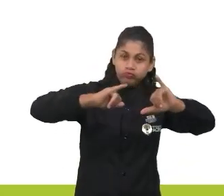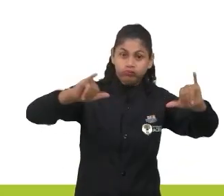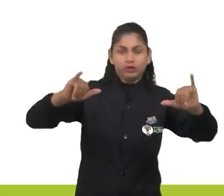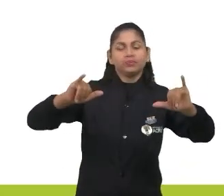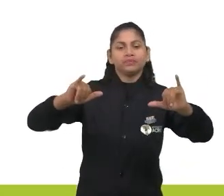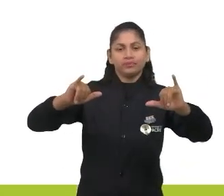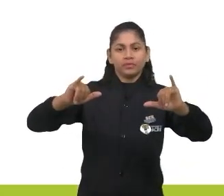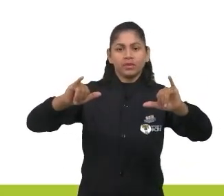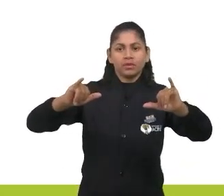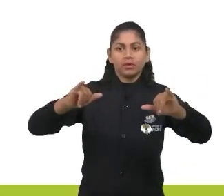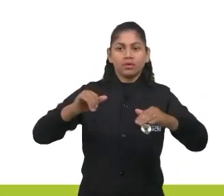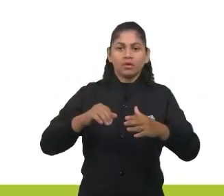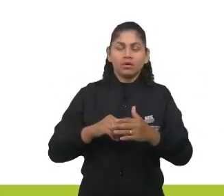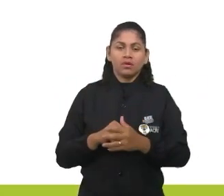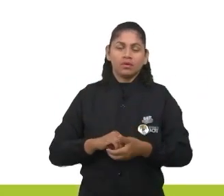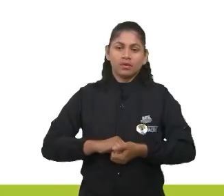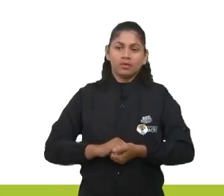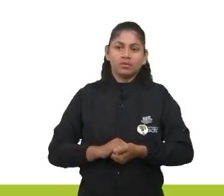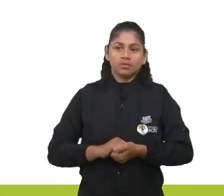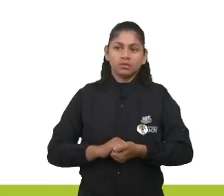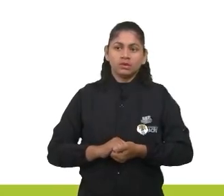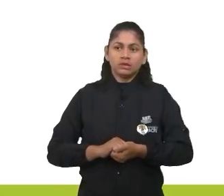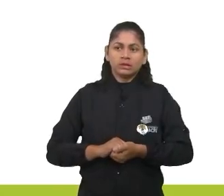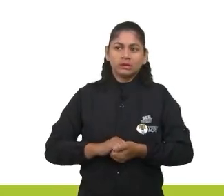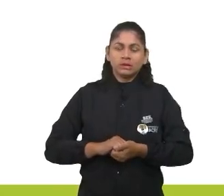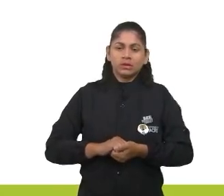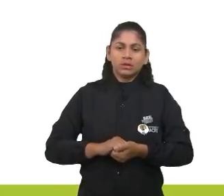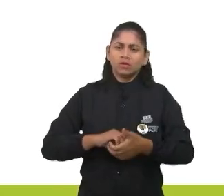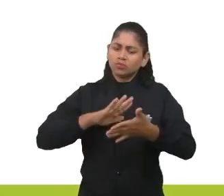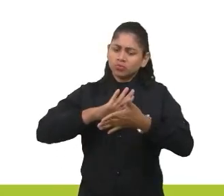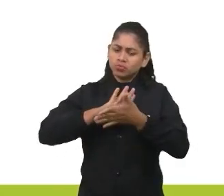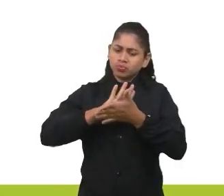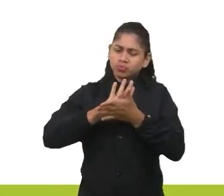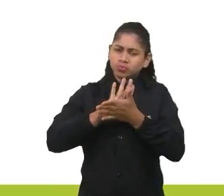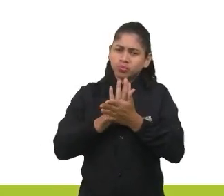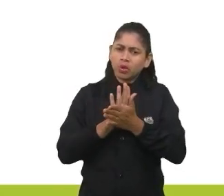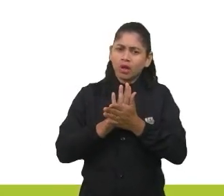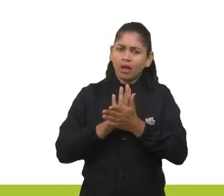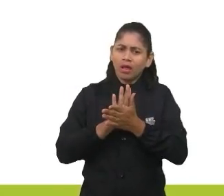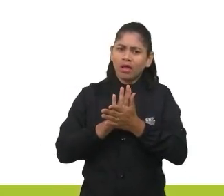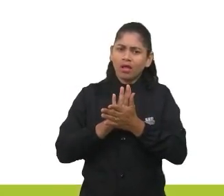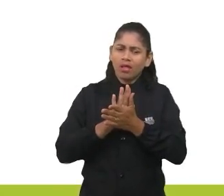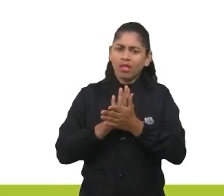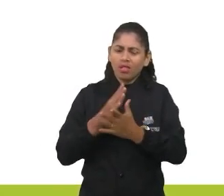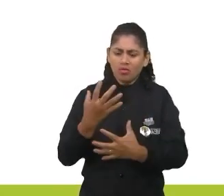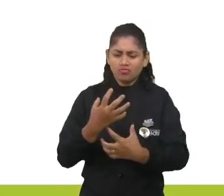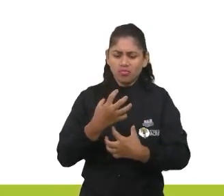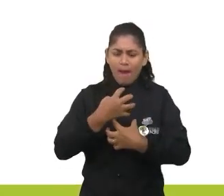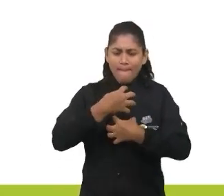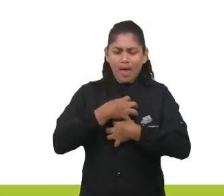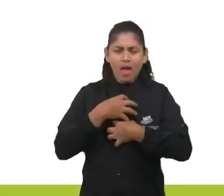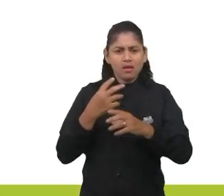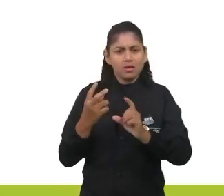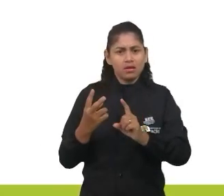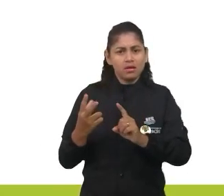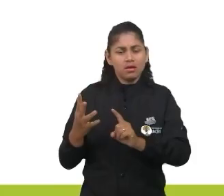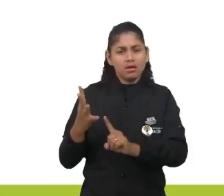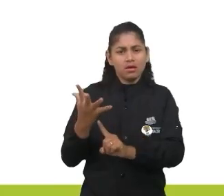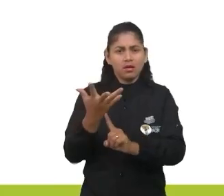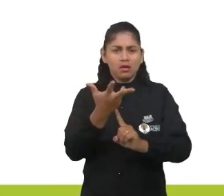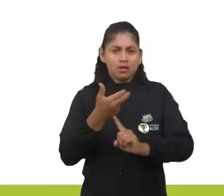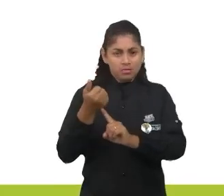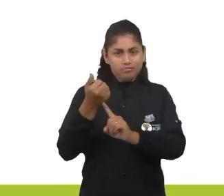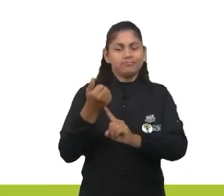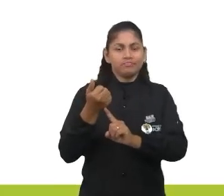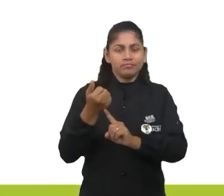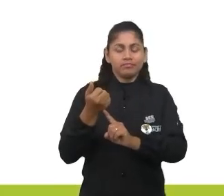e que se relaciona à ideologia dominante. Dessa forma, os bens